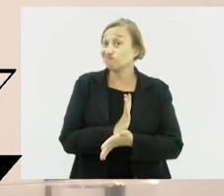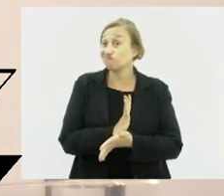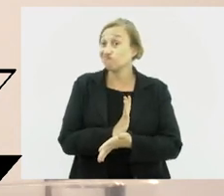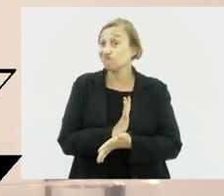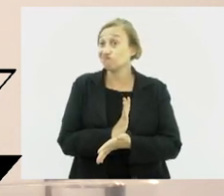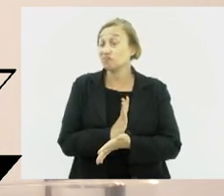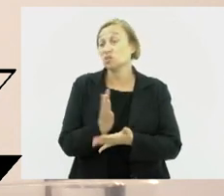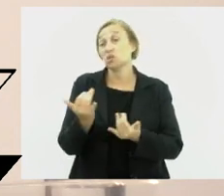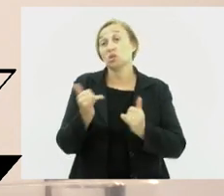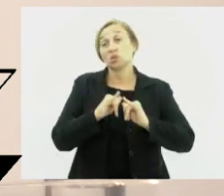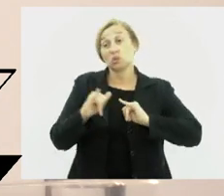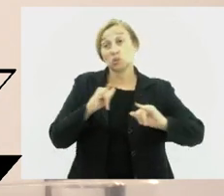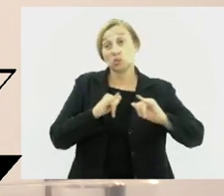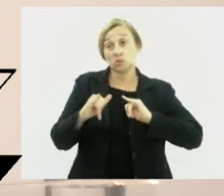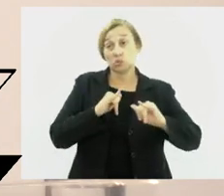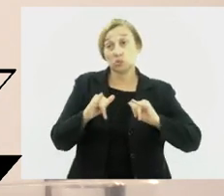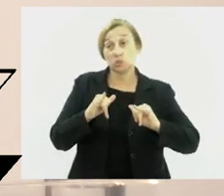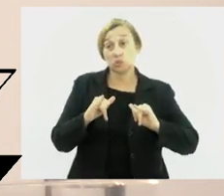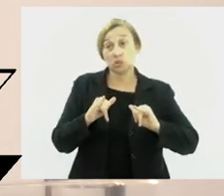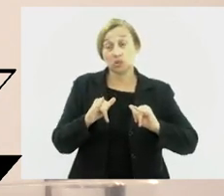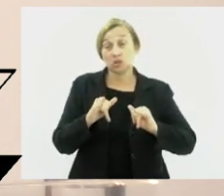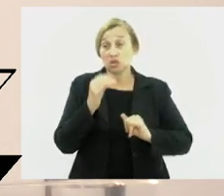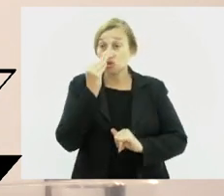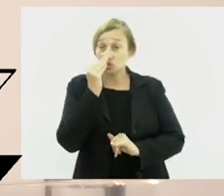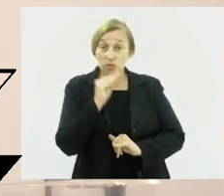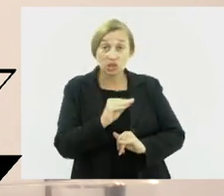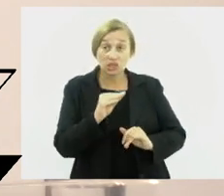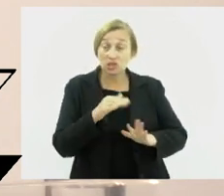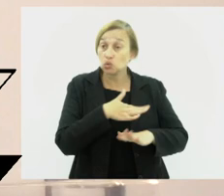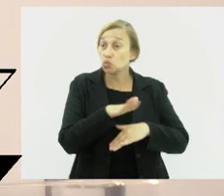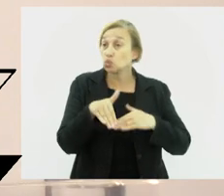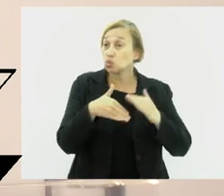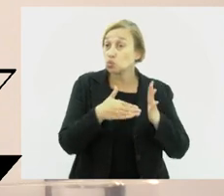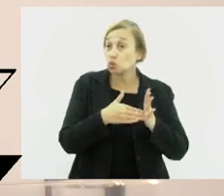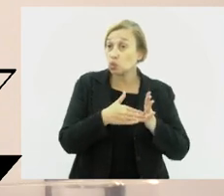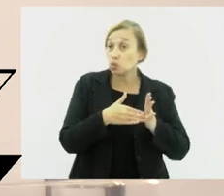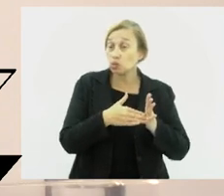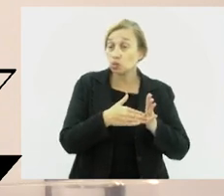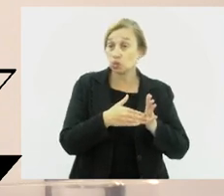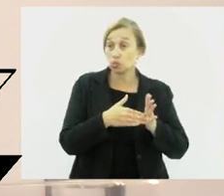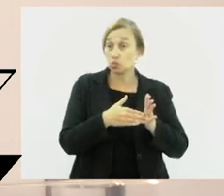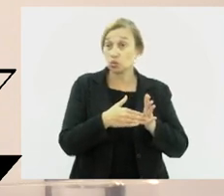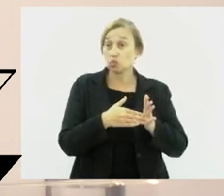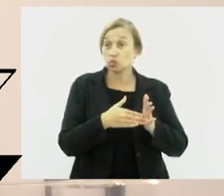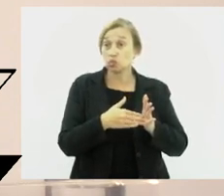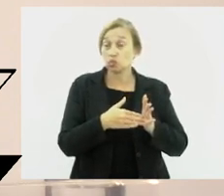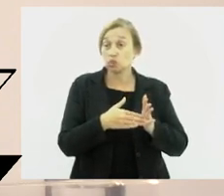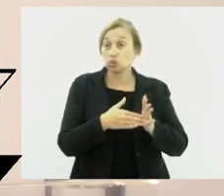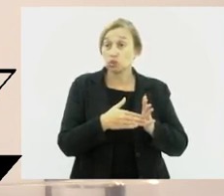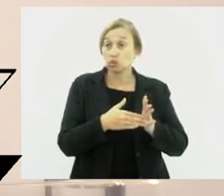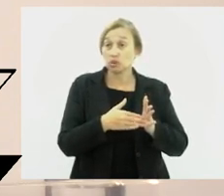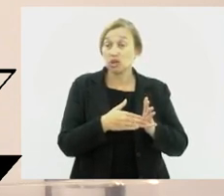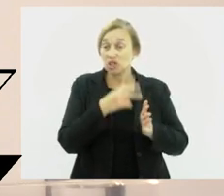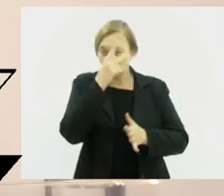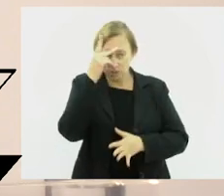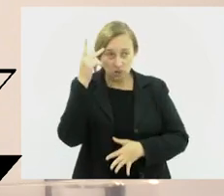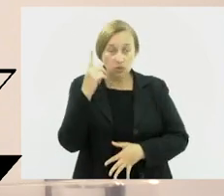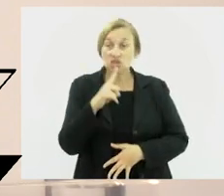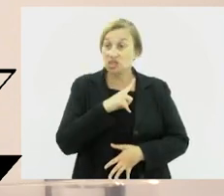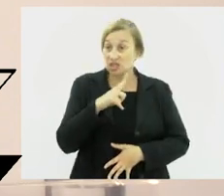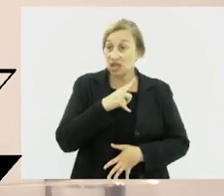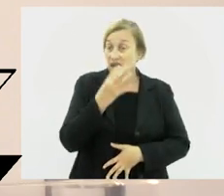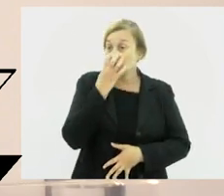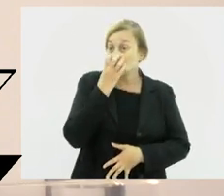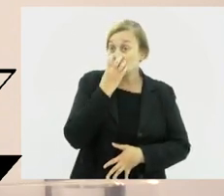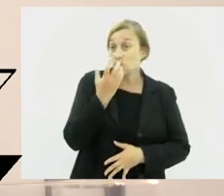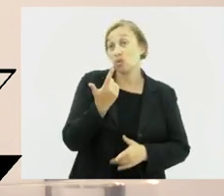noticiam colocando, criminalizando todo mundo que cria ou que tem, e isso vira, na verdade, um problema